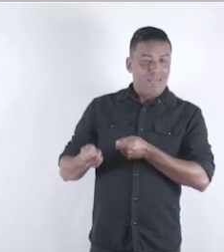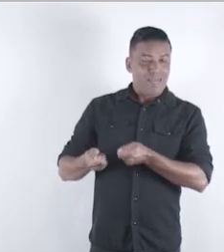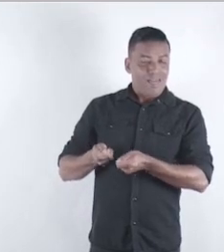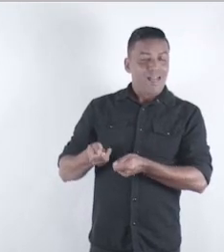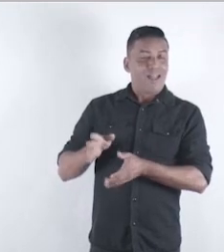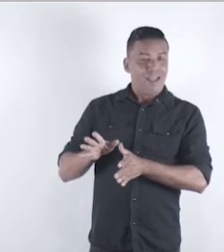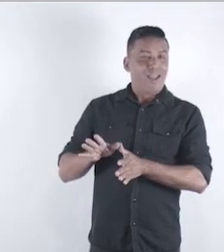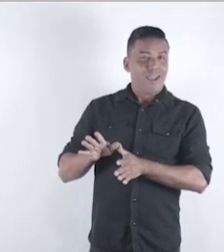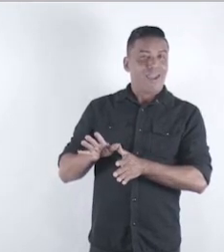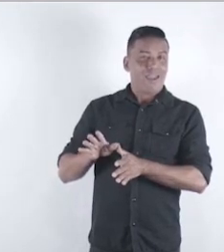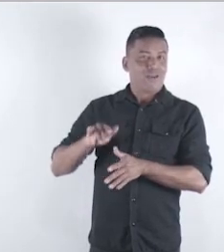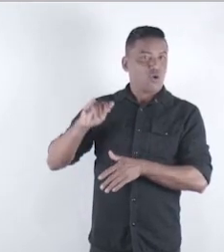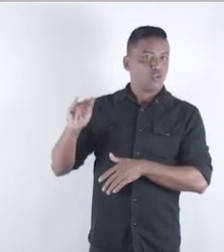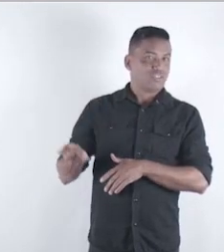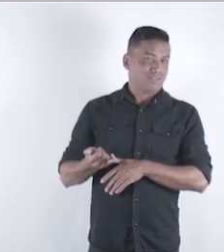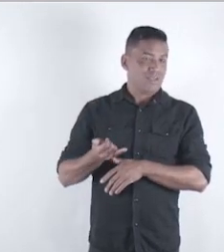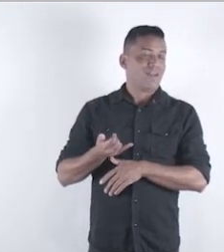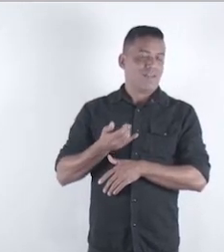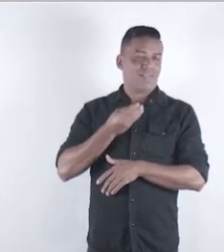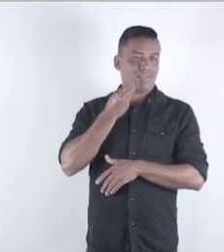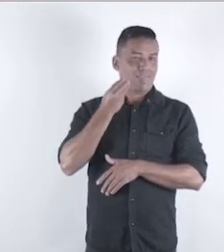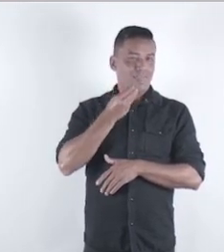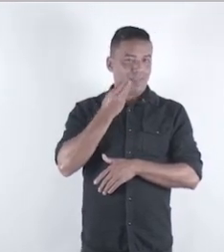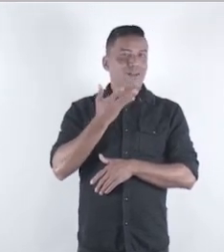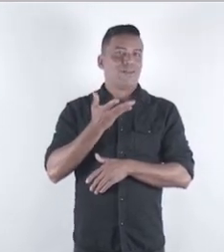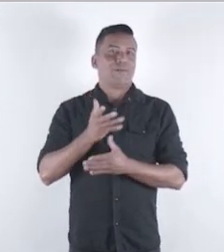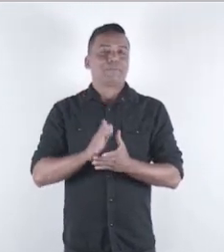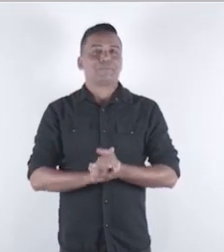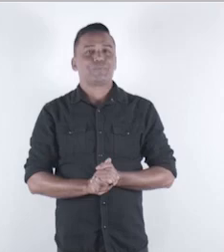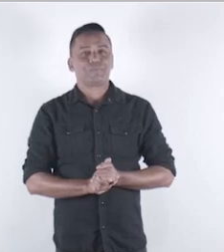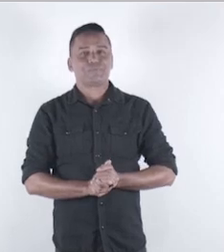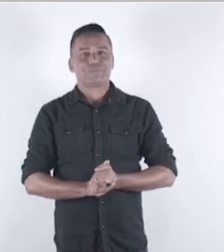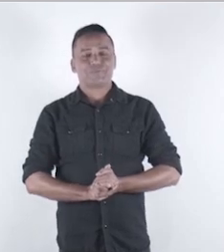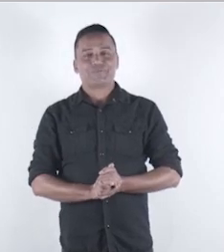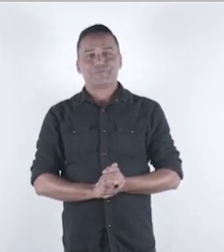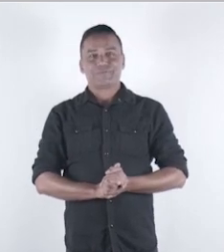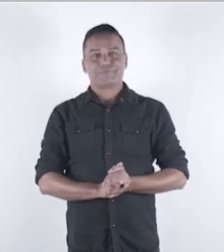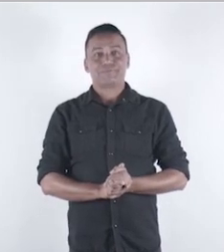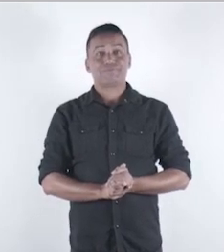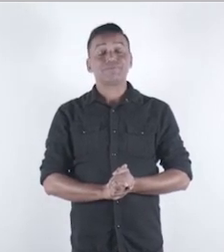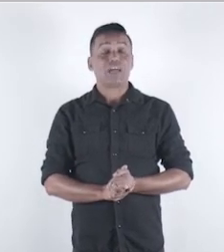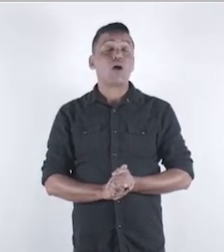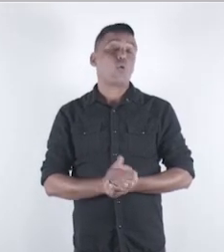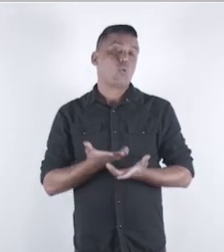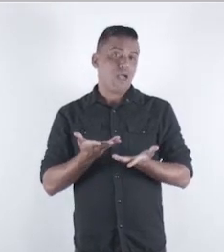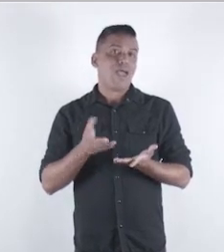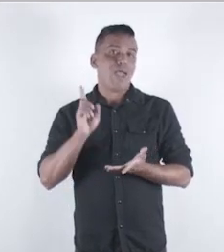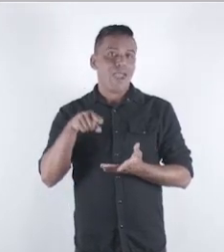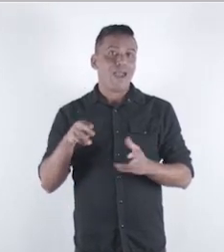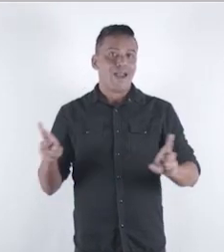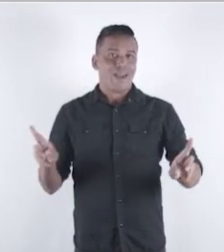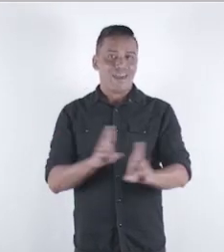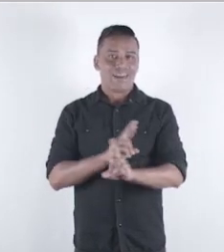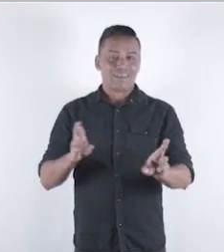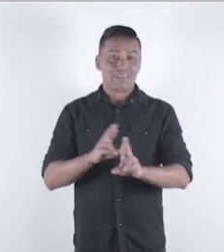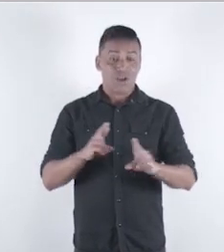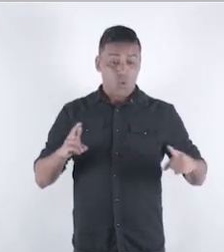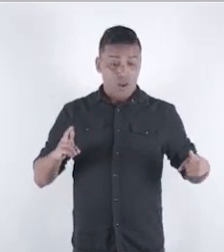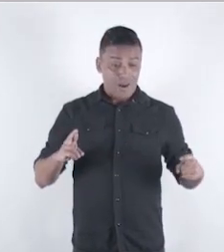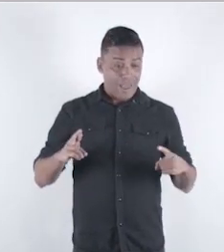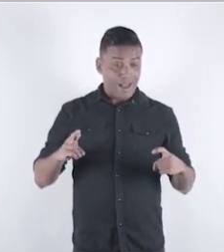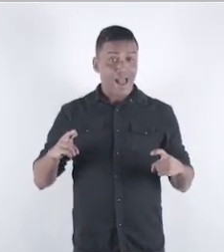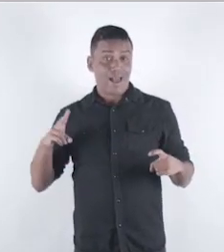conseguir o que ela queria através do fascínio que ela exercia sobre a primeira. E essa é a relação entre a lagarta